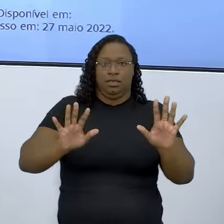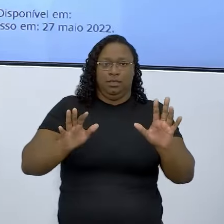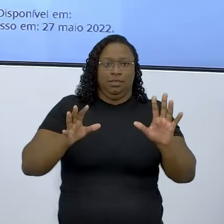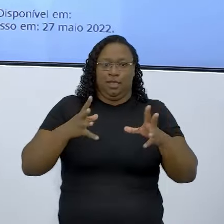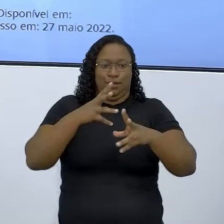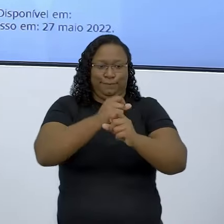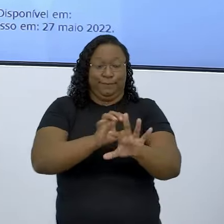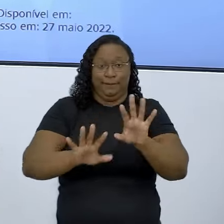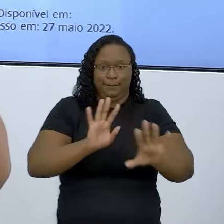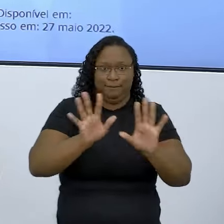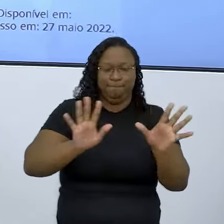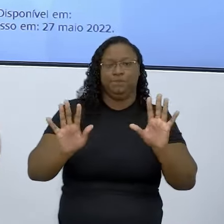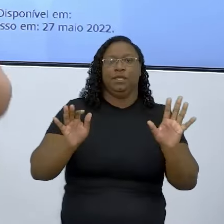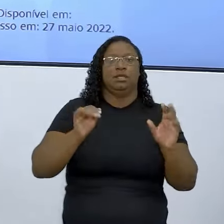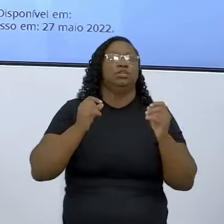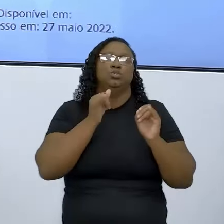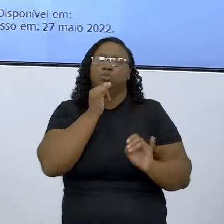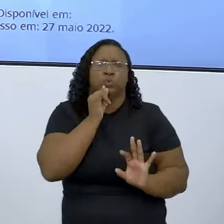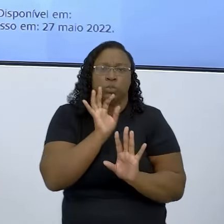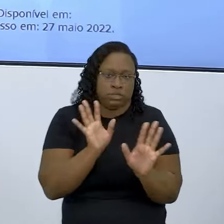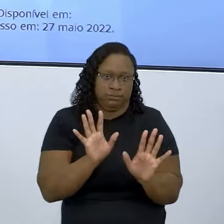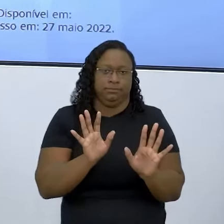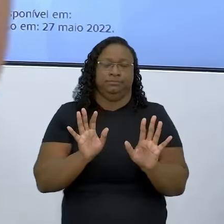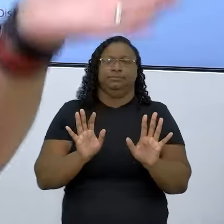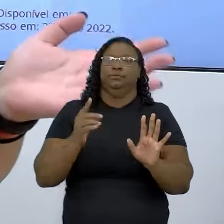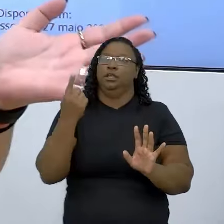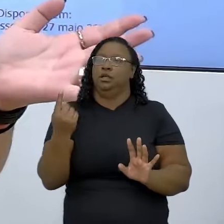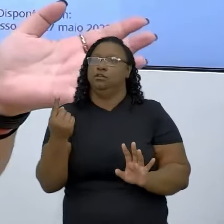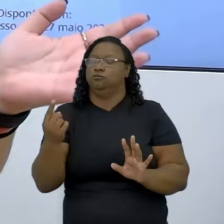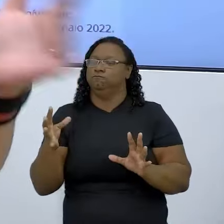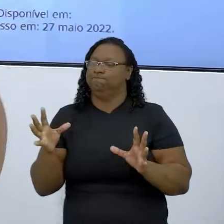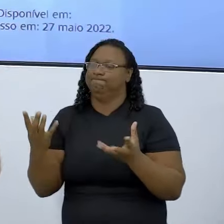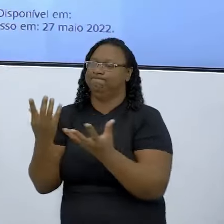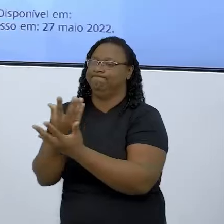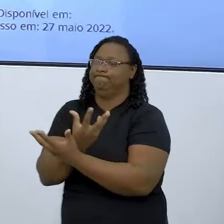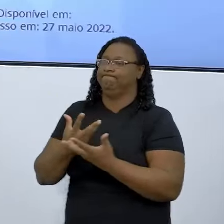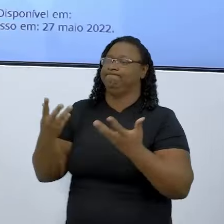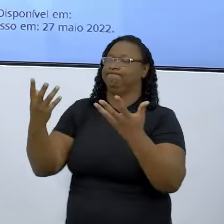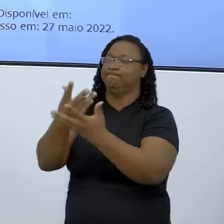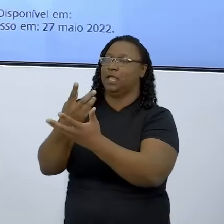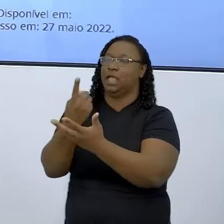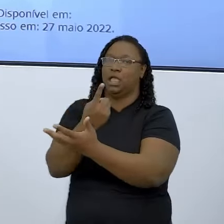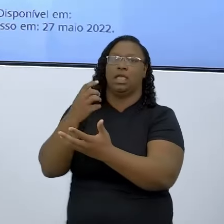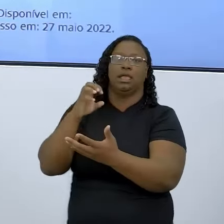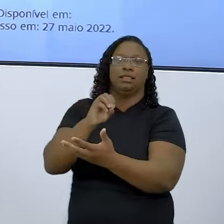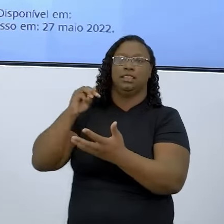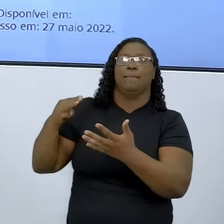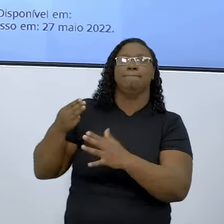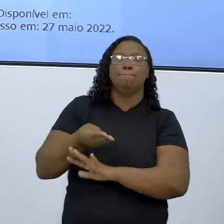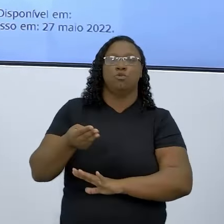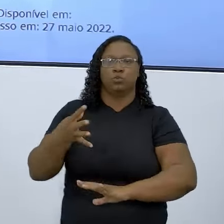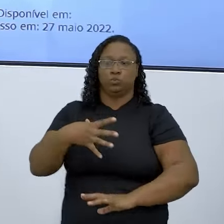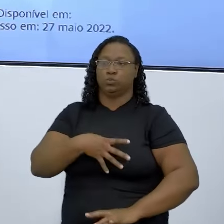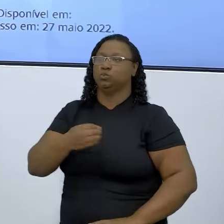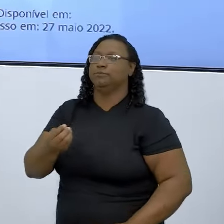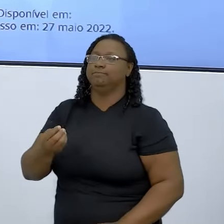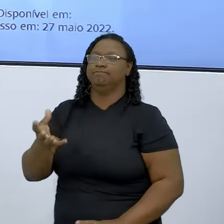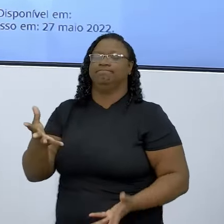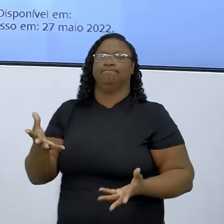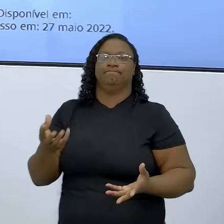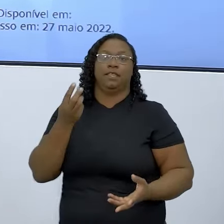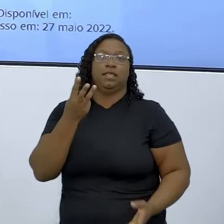Essa estatística não é real. Mas, assim, um caso em 10 milhões de gêmeos, de trigêmeos. Então eu falo, gente, eu quero ter